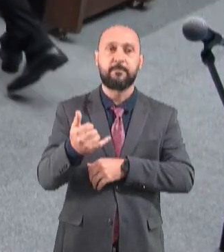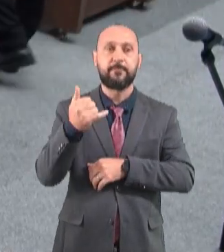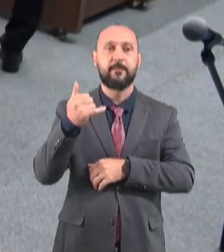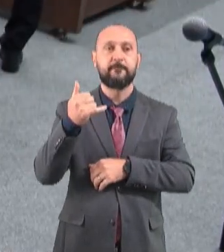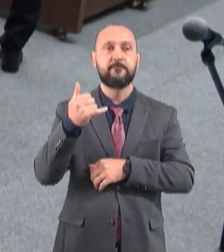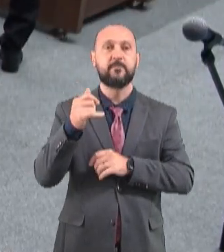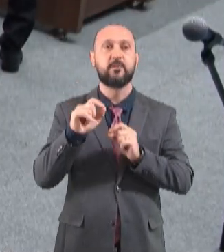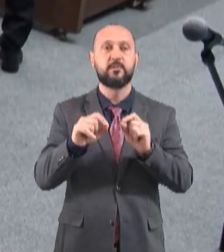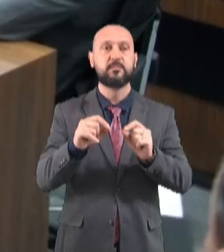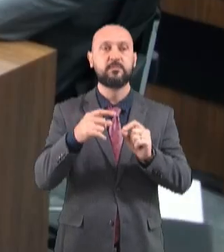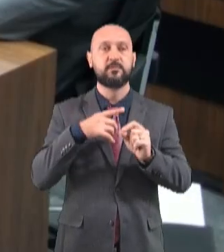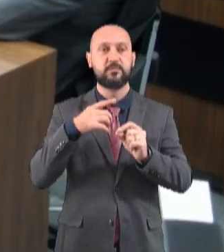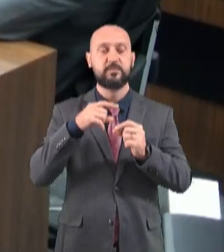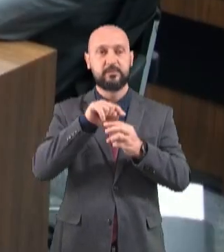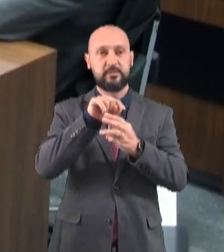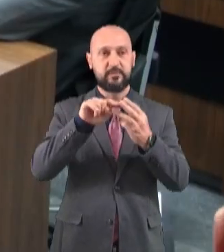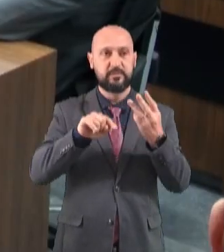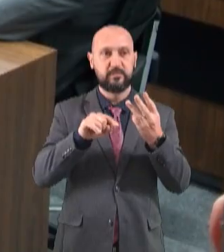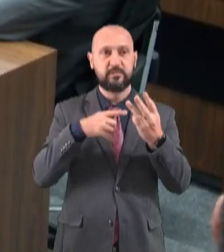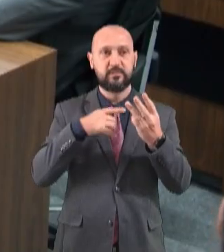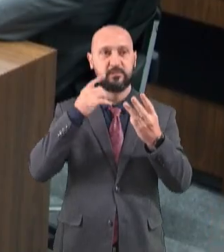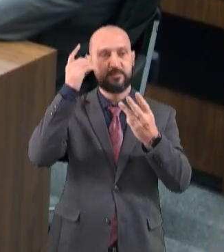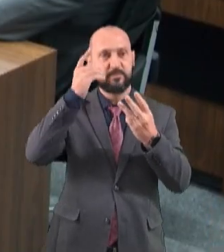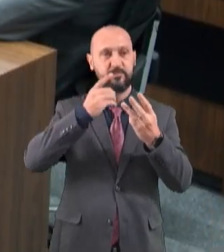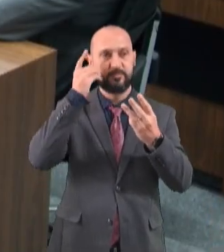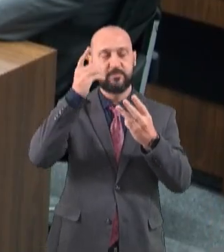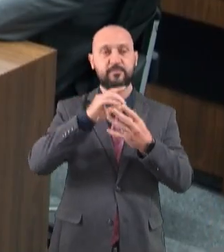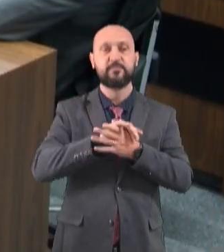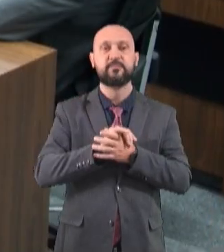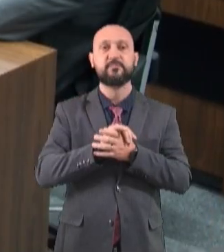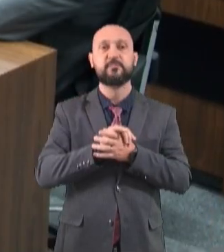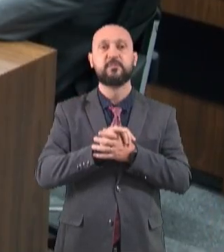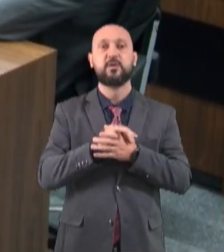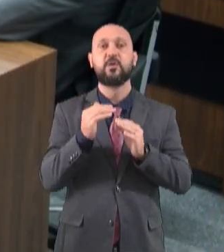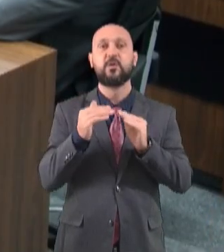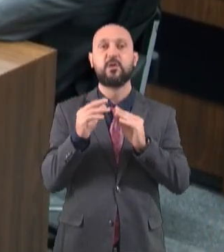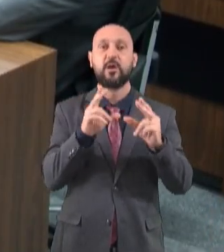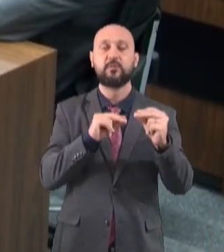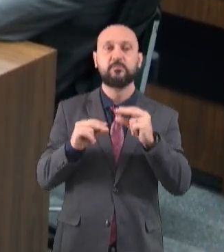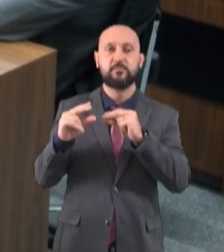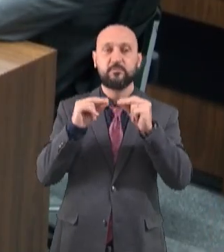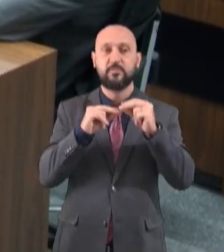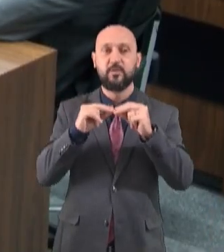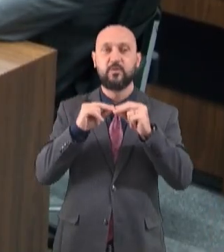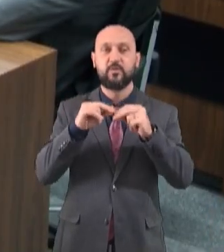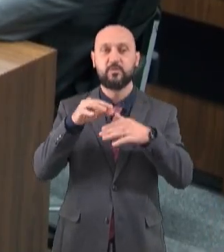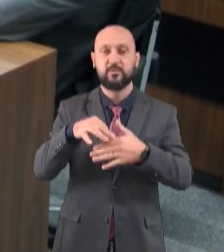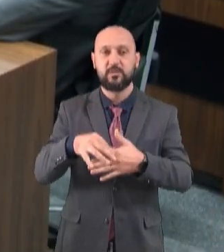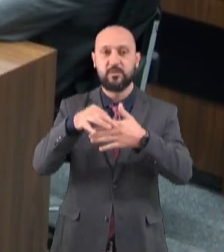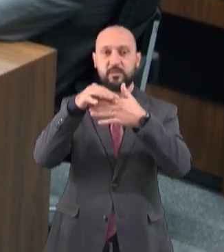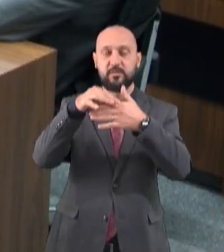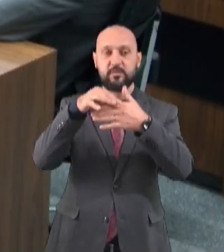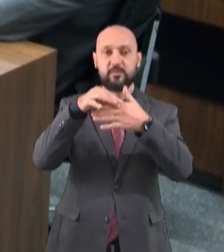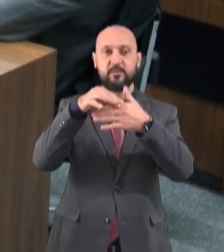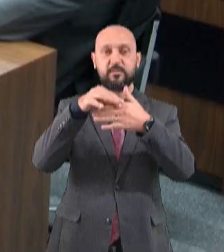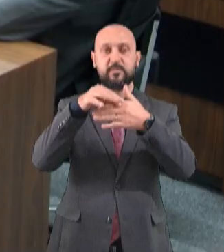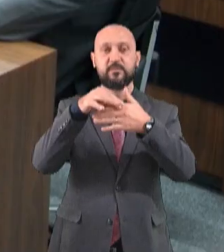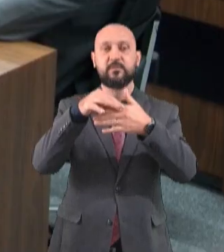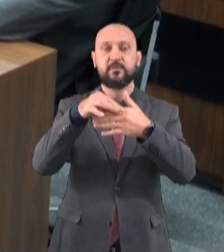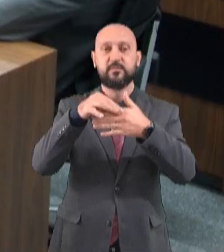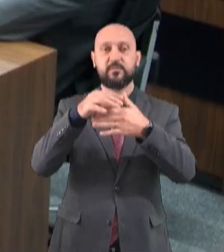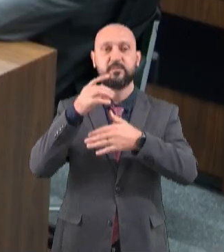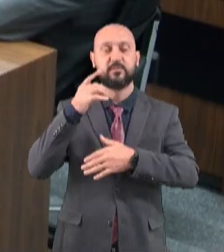profunda, qualificada desses três deputados, eu confabulava aqui com a nossa líder da bancada do PT